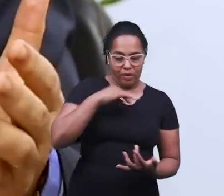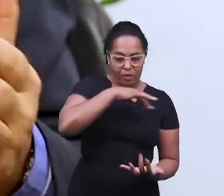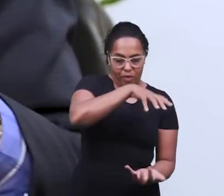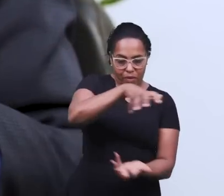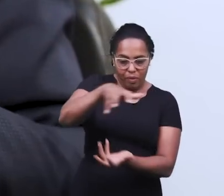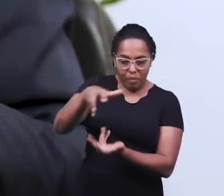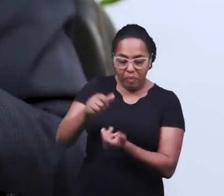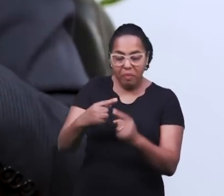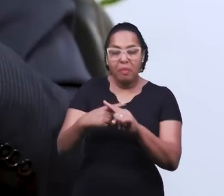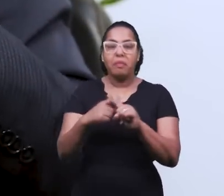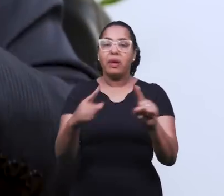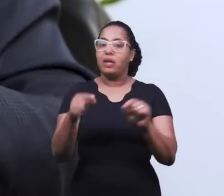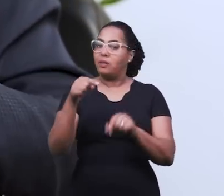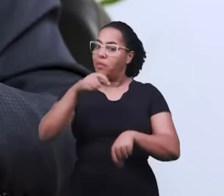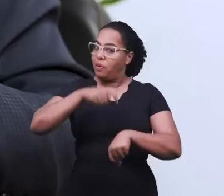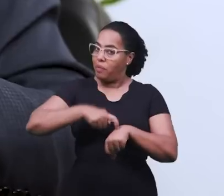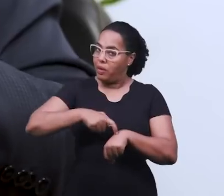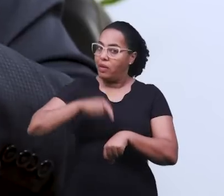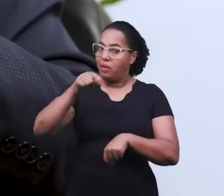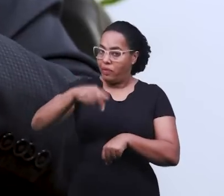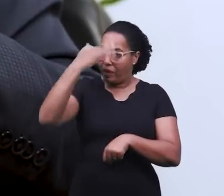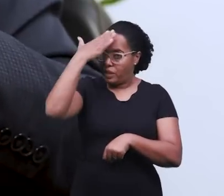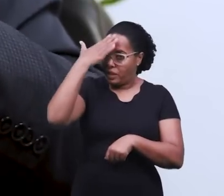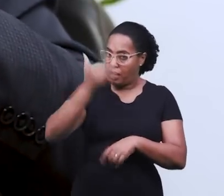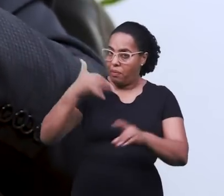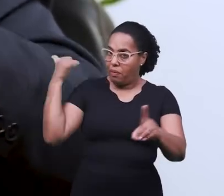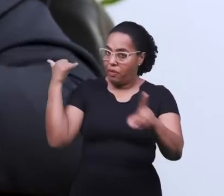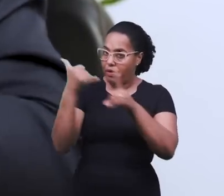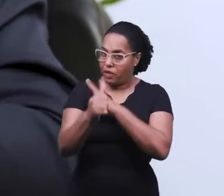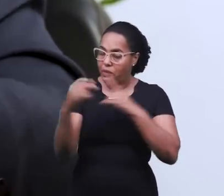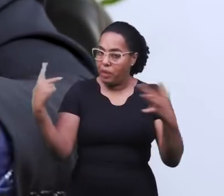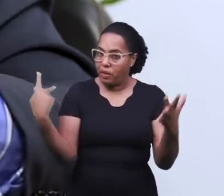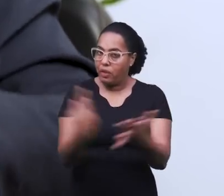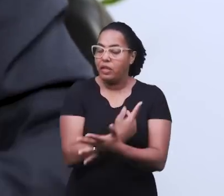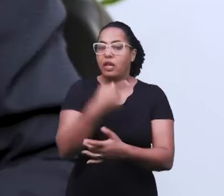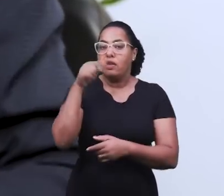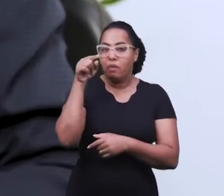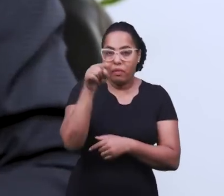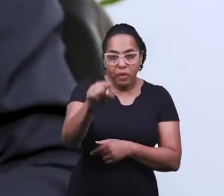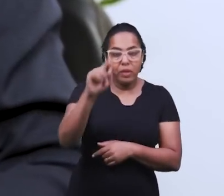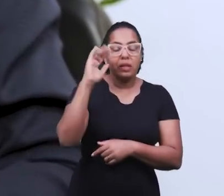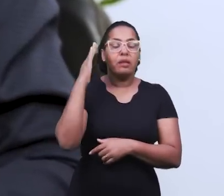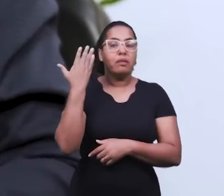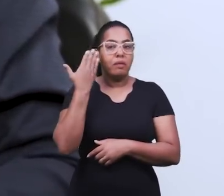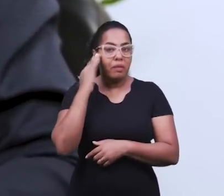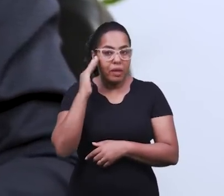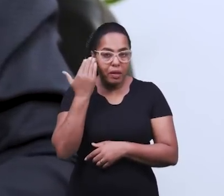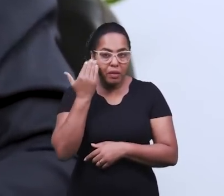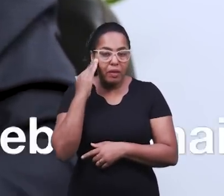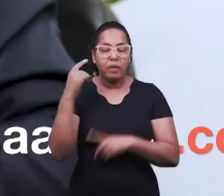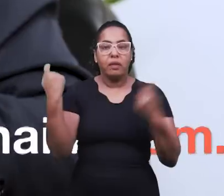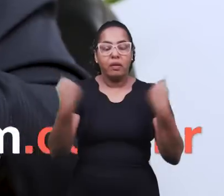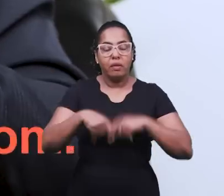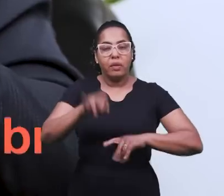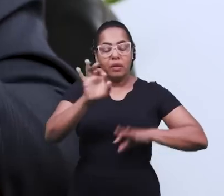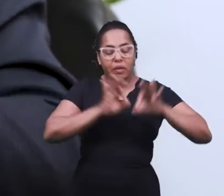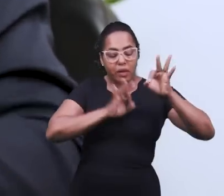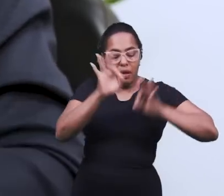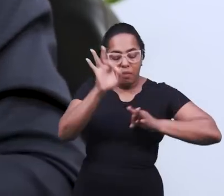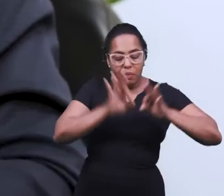a opção de reagir da maneira como o Senhor espera. Exato. Para poder alcançarmos a bênção. Amém. Pastor Gilson, eu